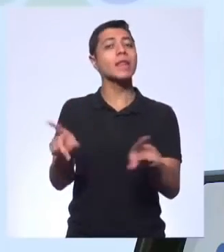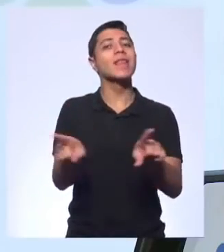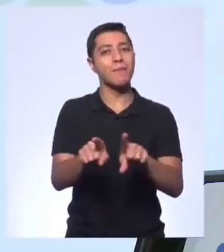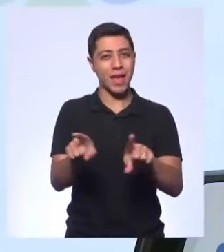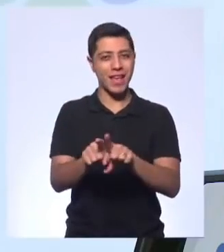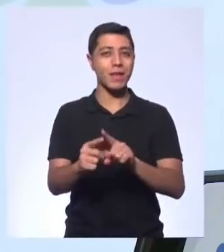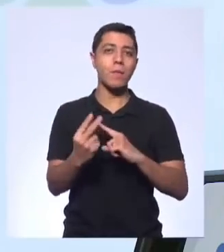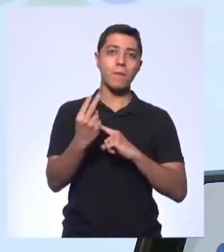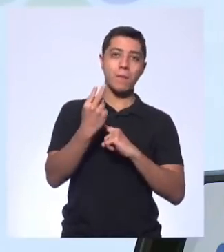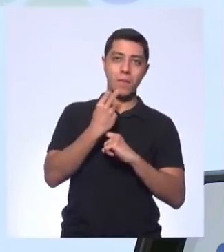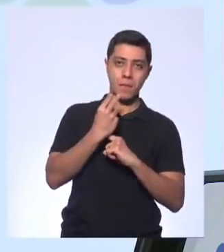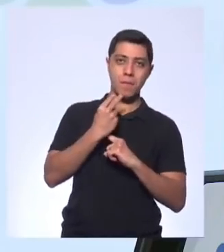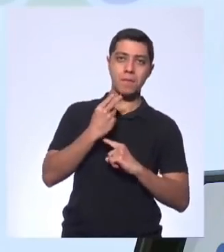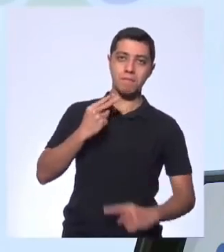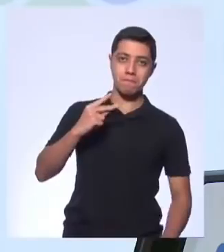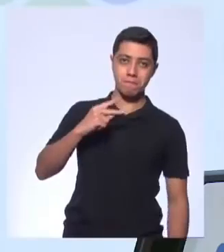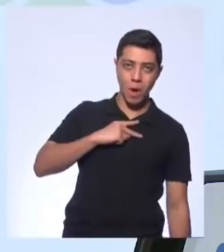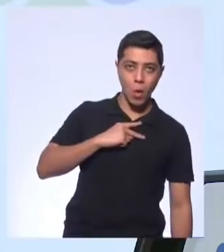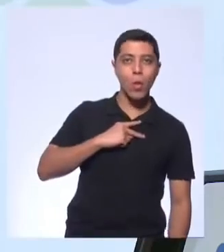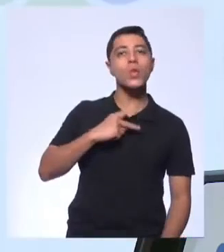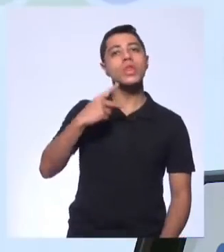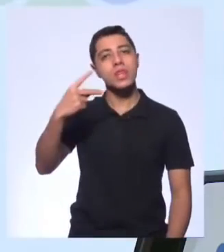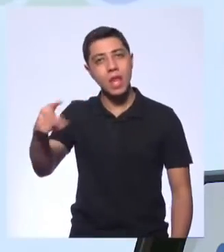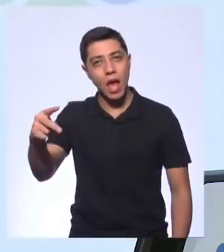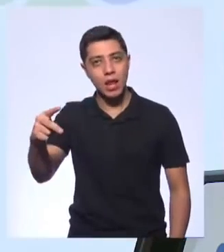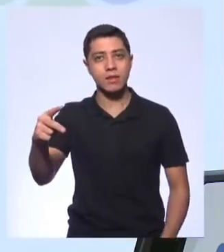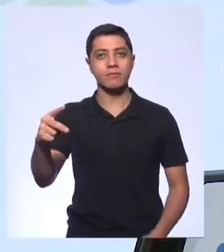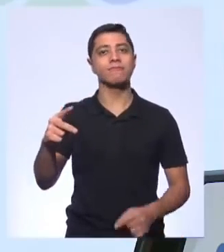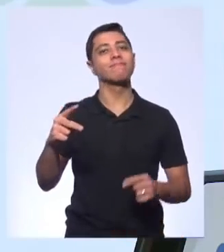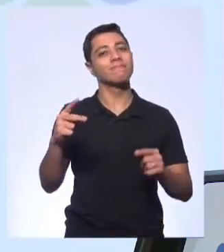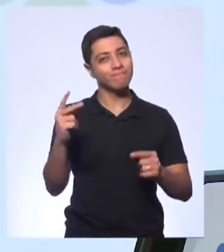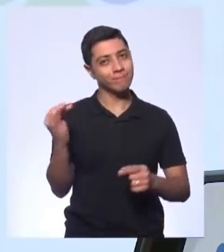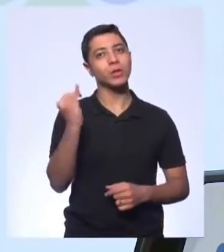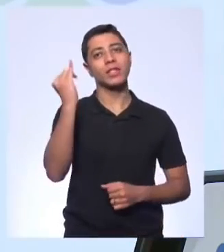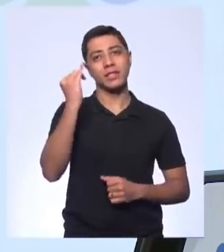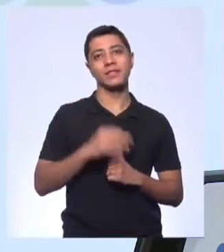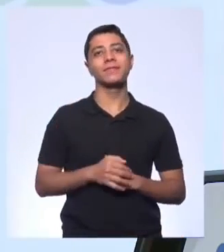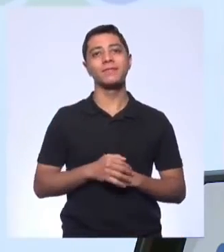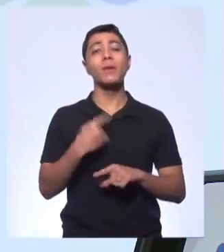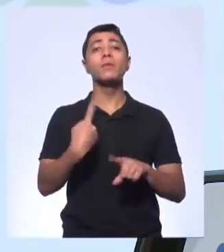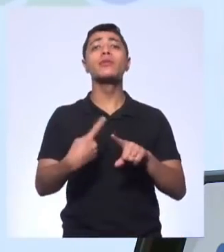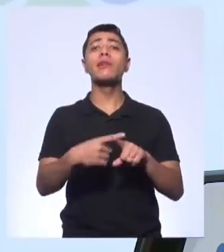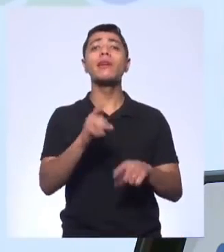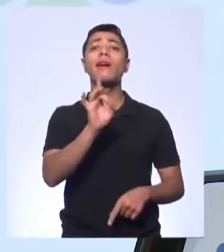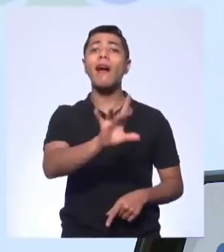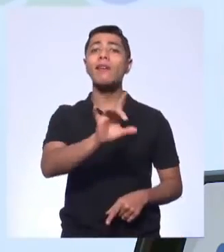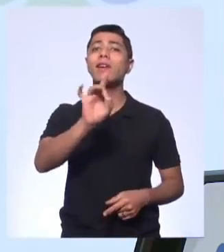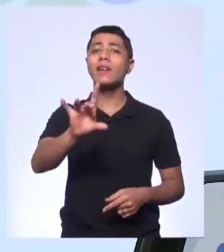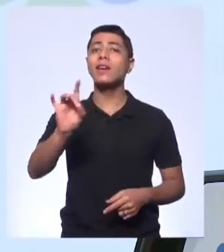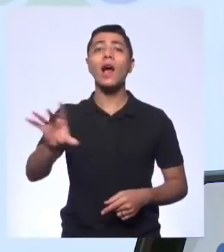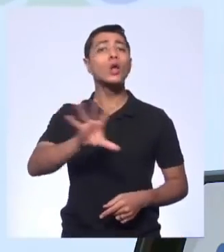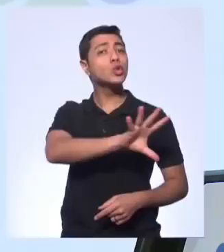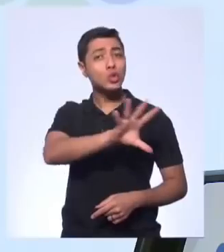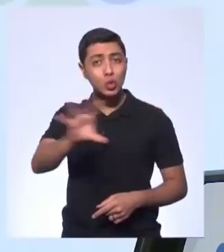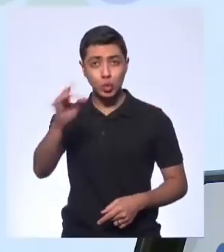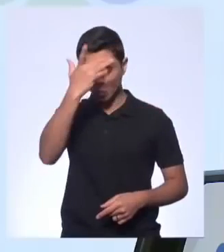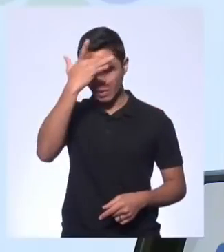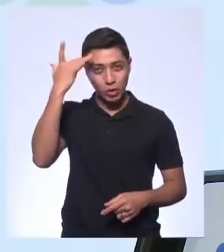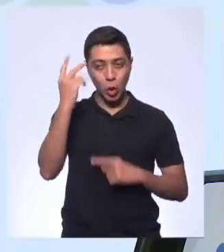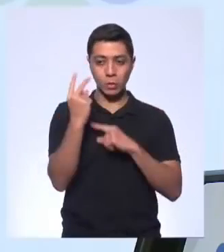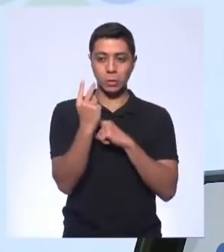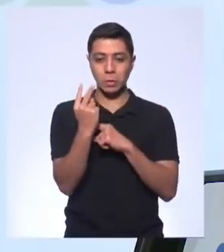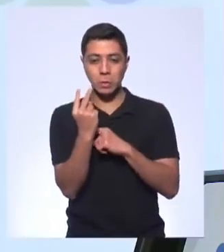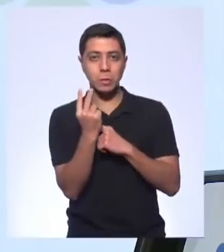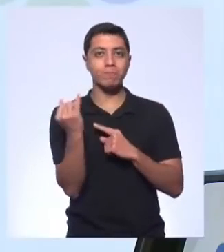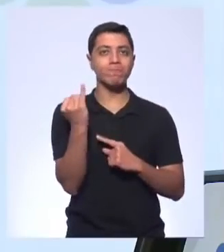as recomendações, eu também estou contribuindo para o coletivo, porque se cada um faz, isso vai interferir no coletivo. Né? Então, a